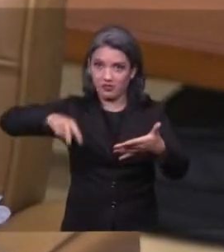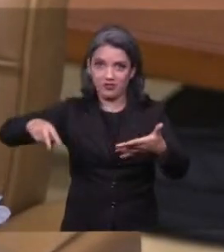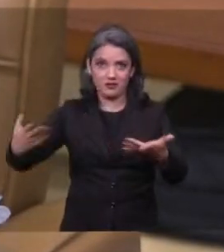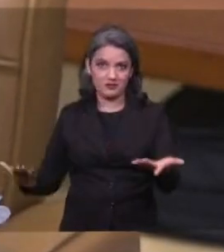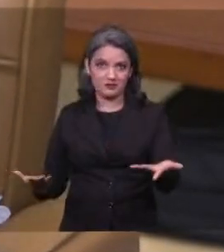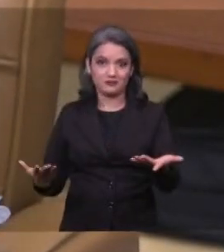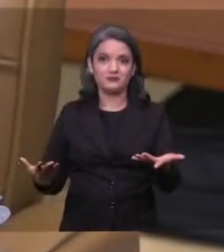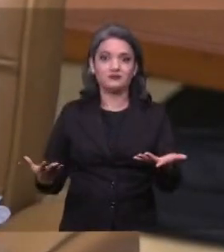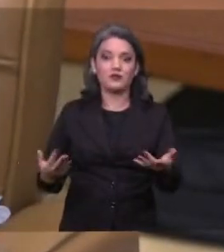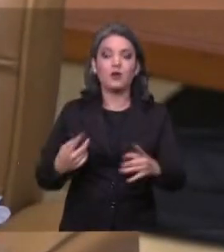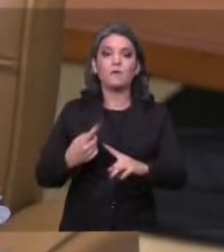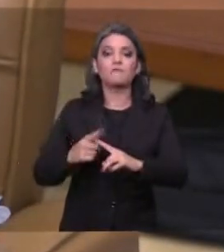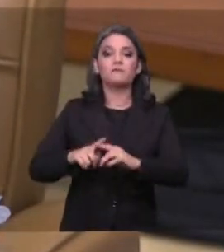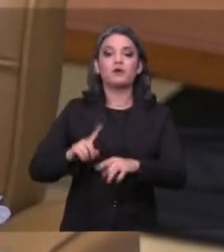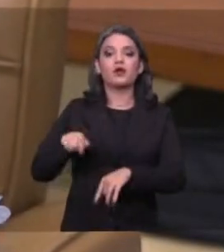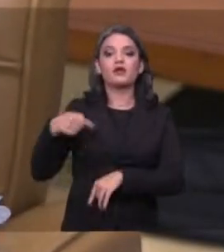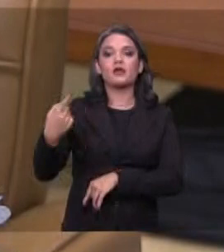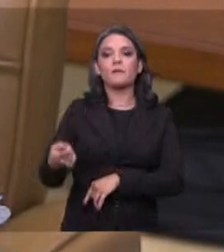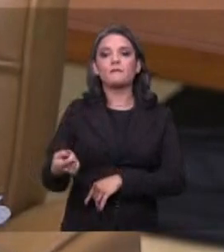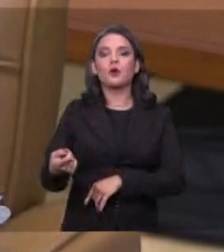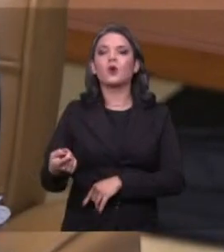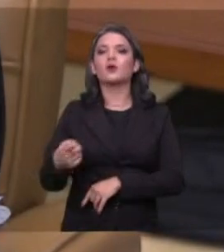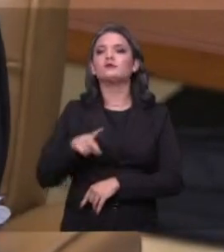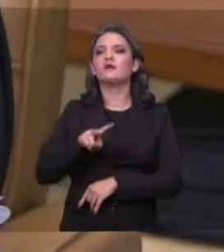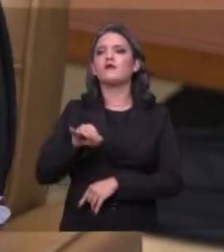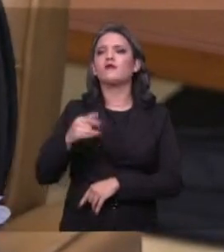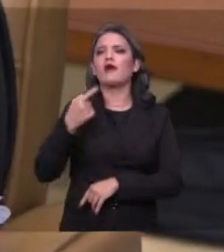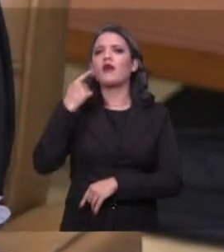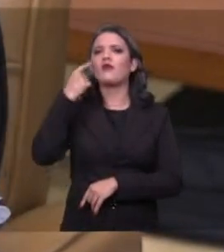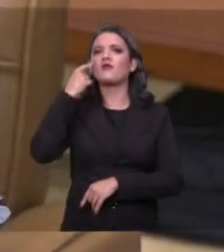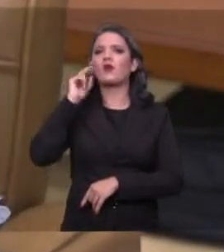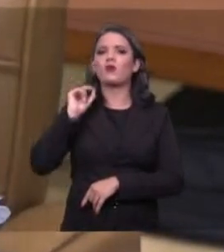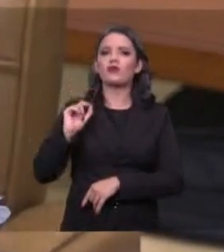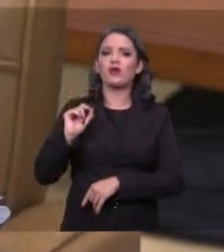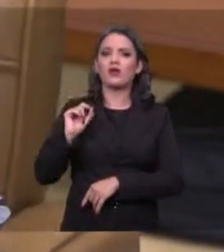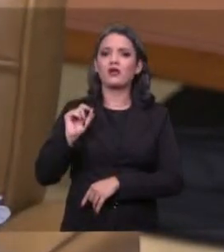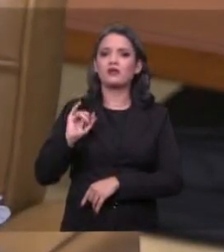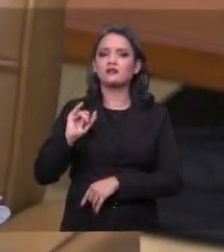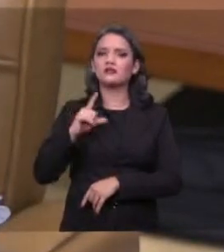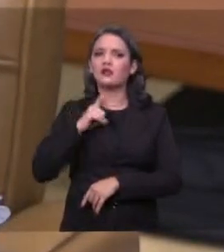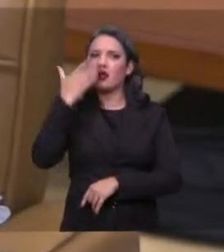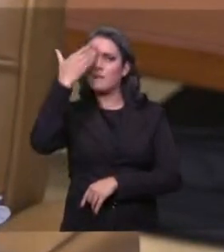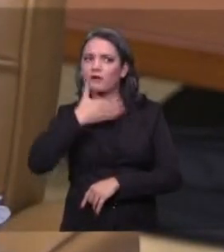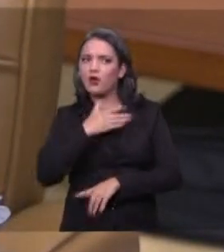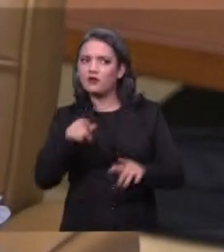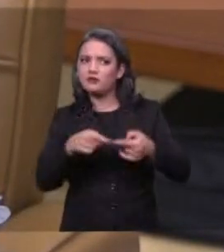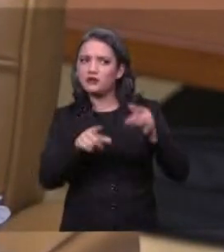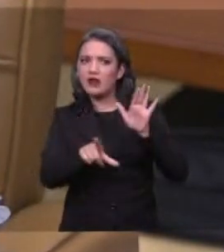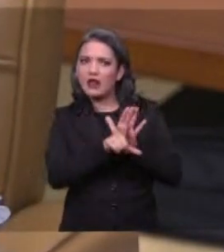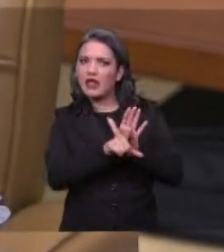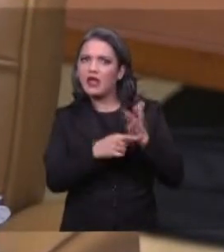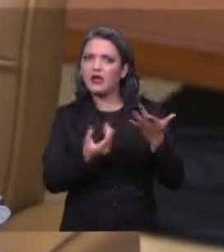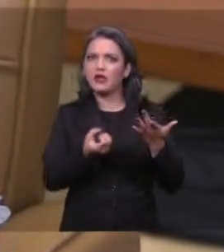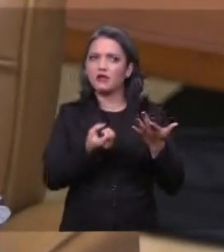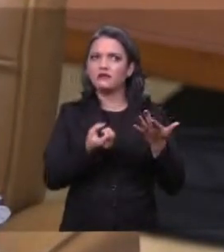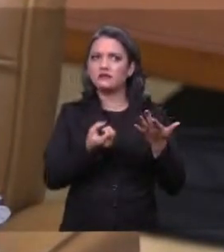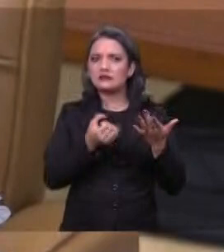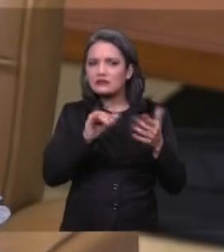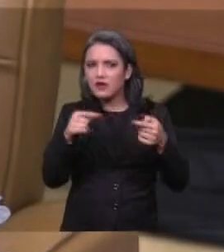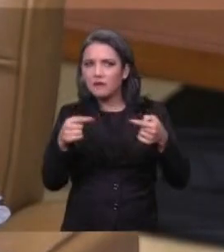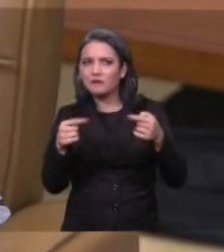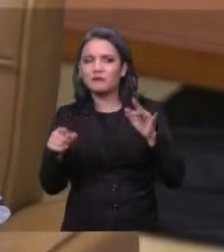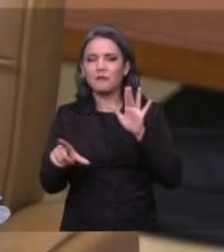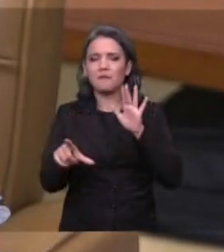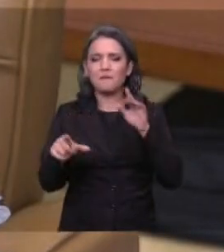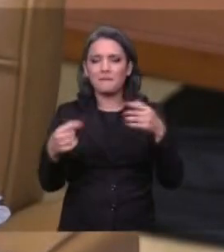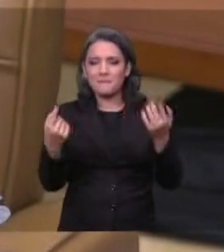frente, ele deve analisar, isso foi salientado nos votos anteriores, se há provas ilícitas ou não. Eventualmente, a